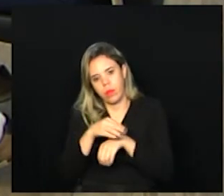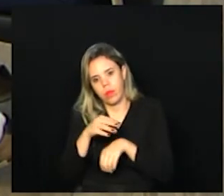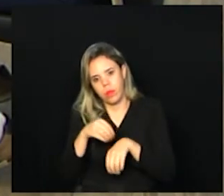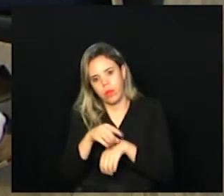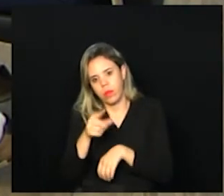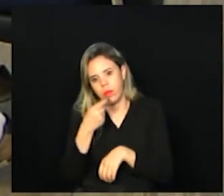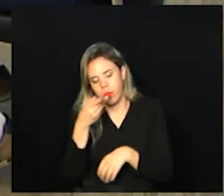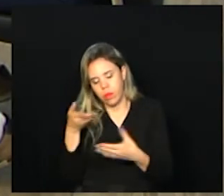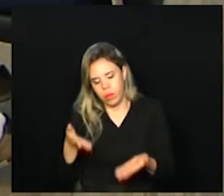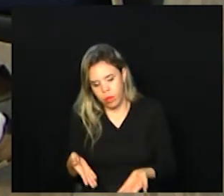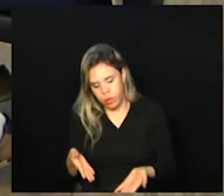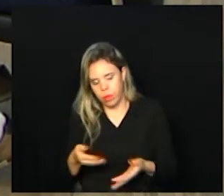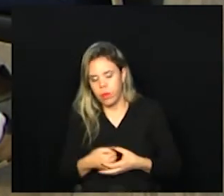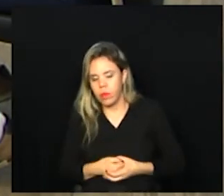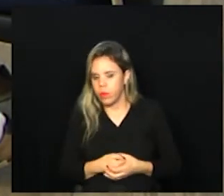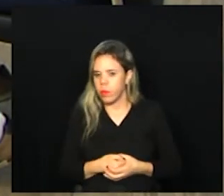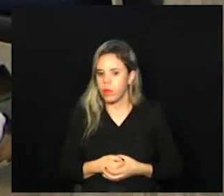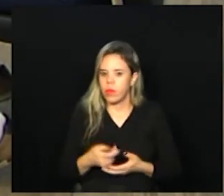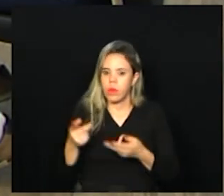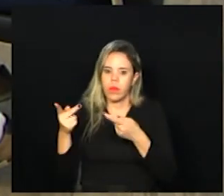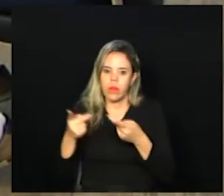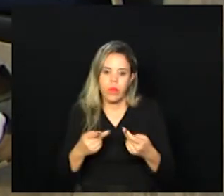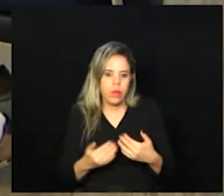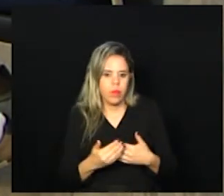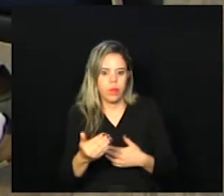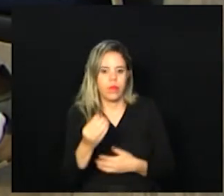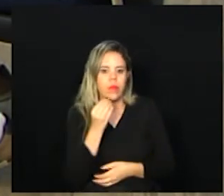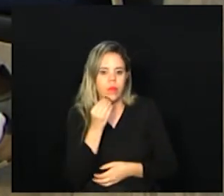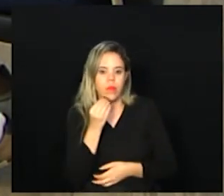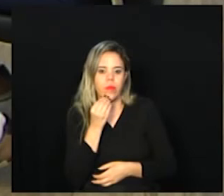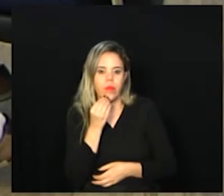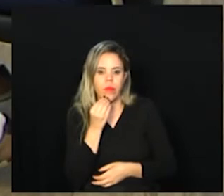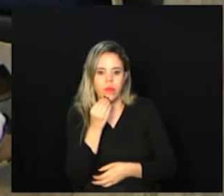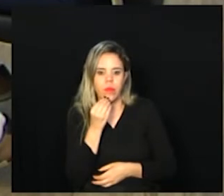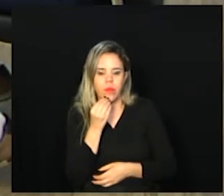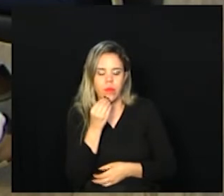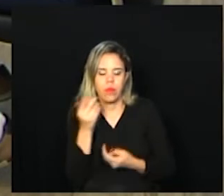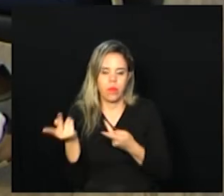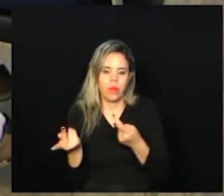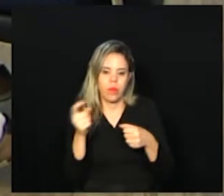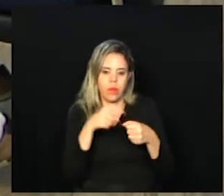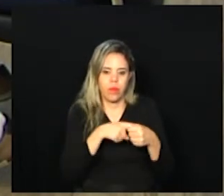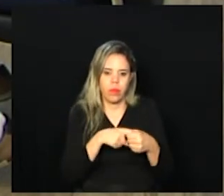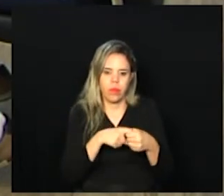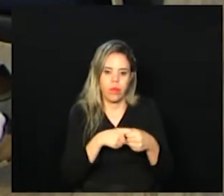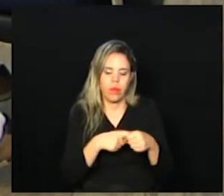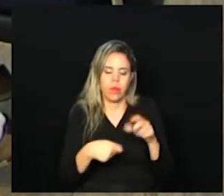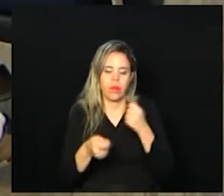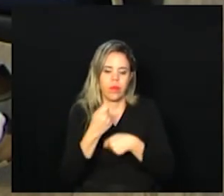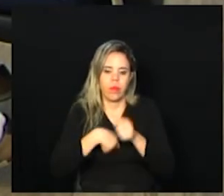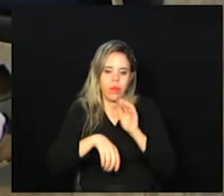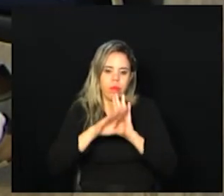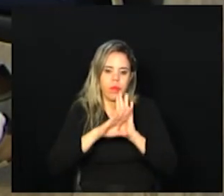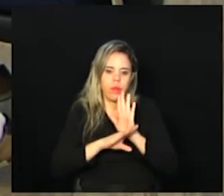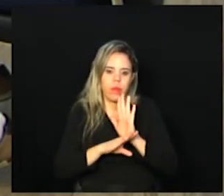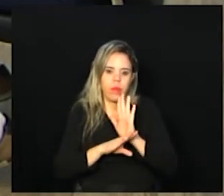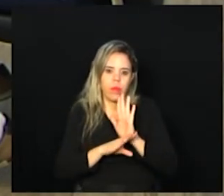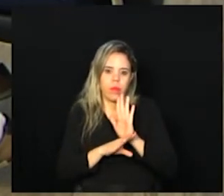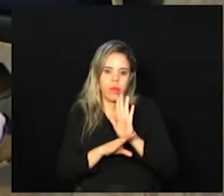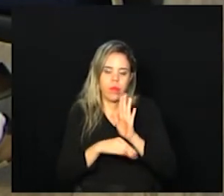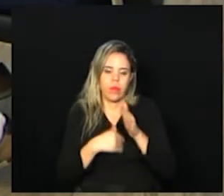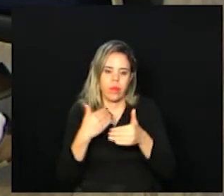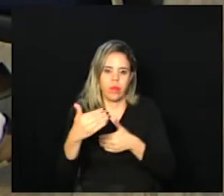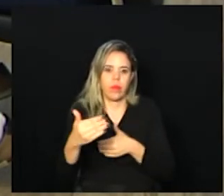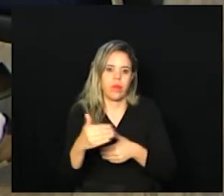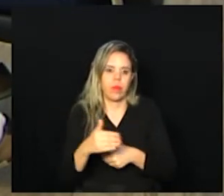você passou aqui para a gente. Já fica o convite para uma próxima oportunidade para você voltar aqui ao Questão de Ordem e até a